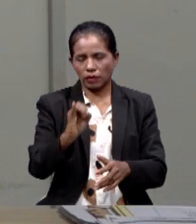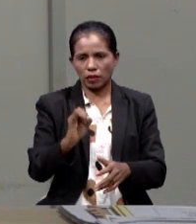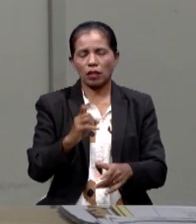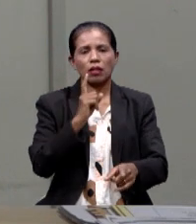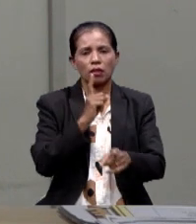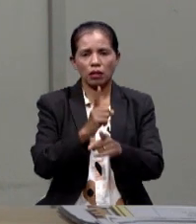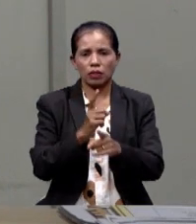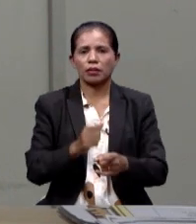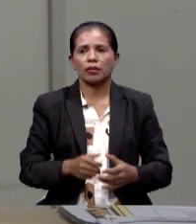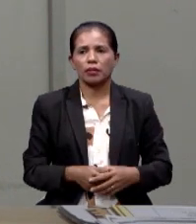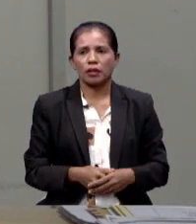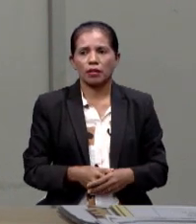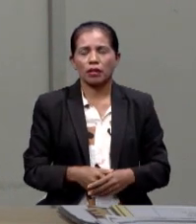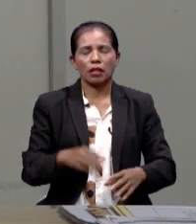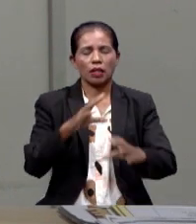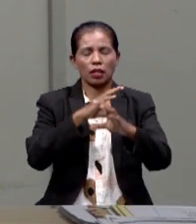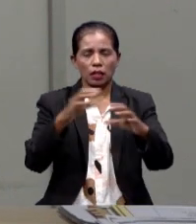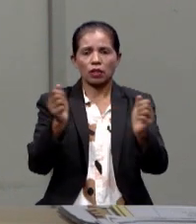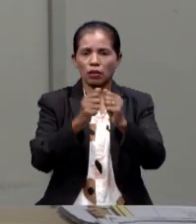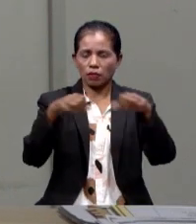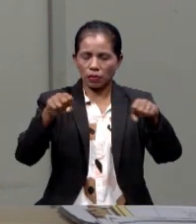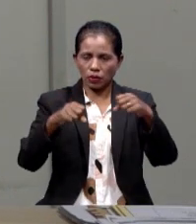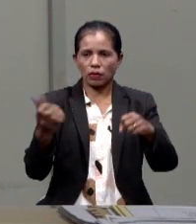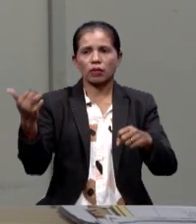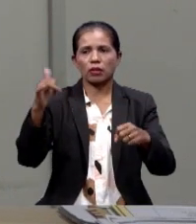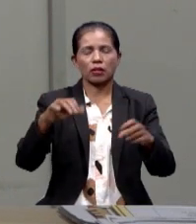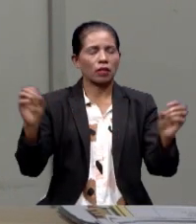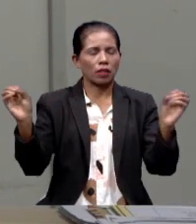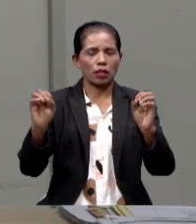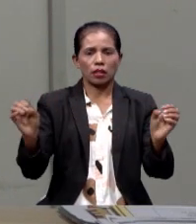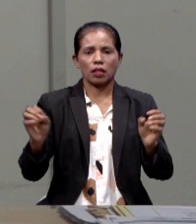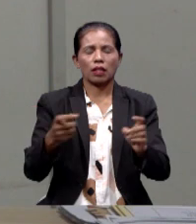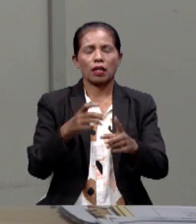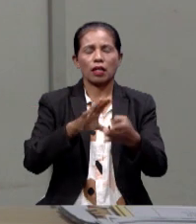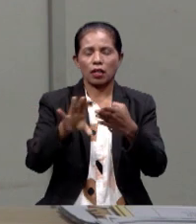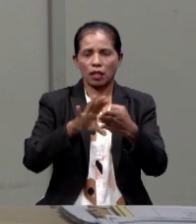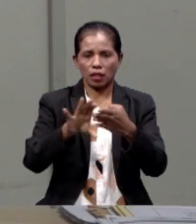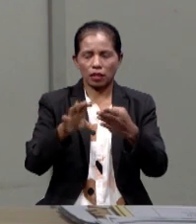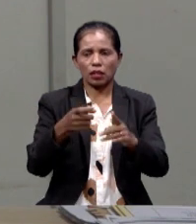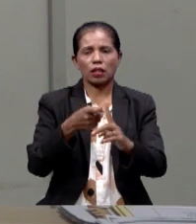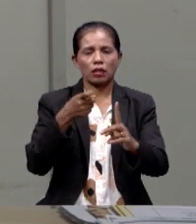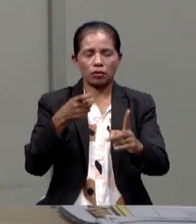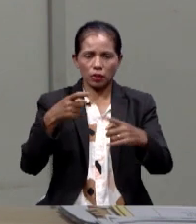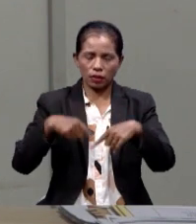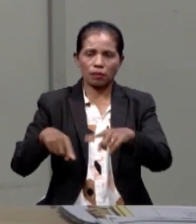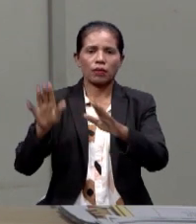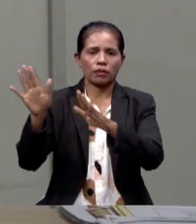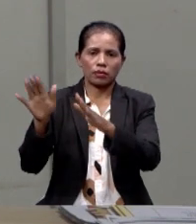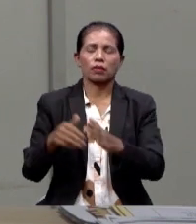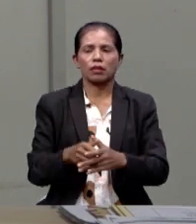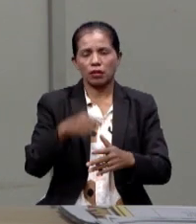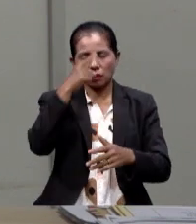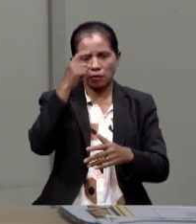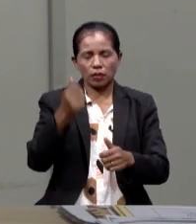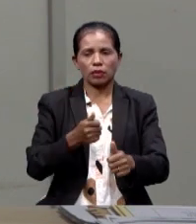kata kareta o motor sene la iha autorização orang de circulação. Tamba ne maka basea